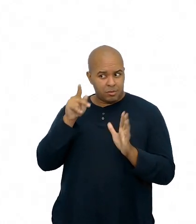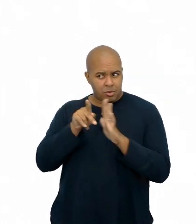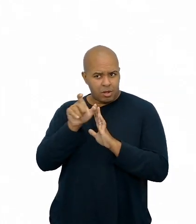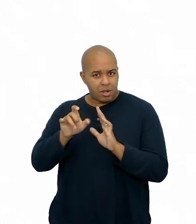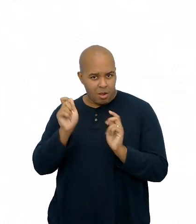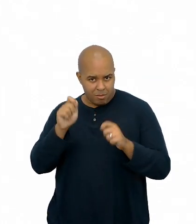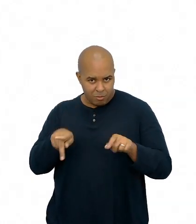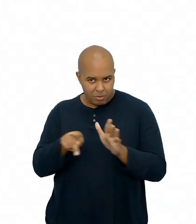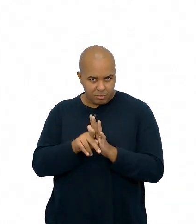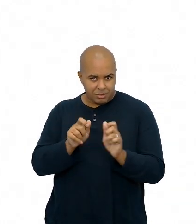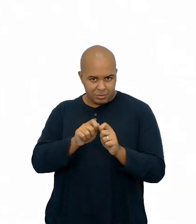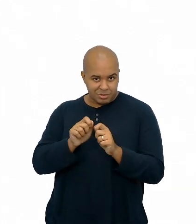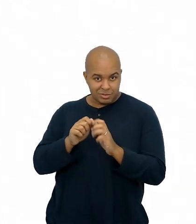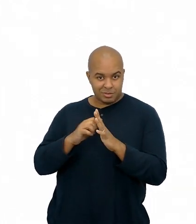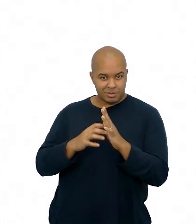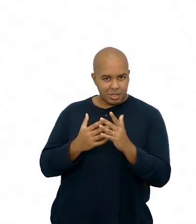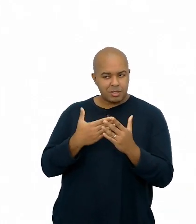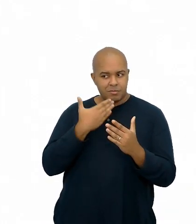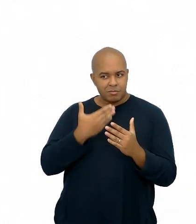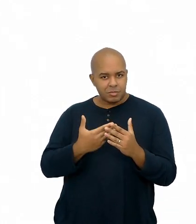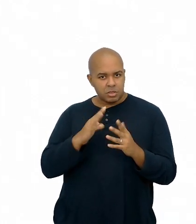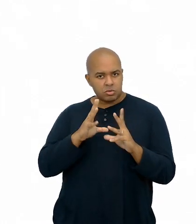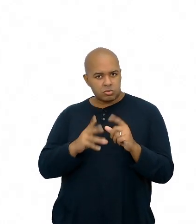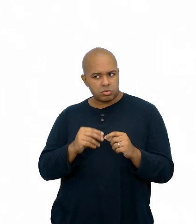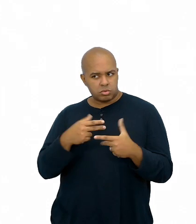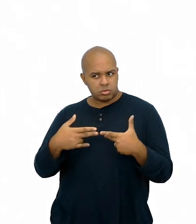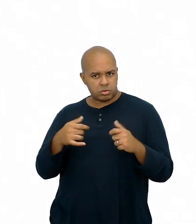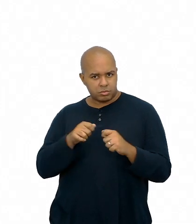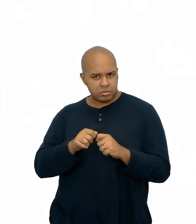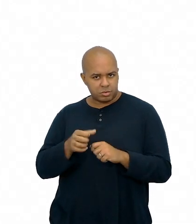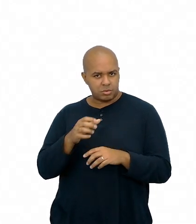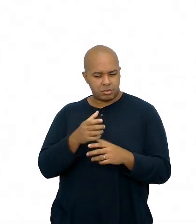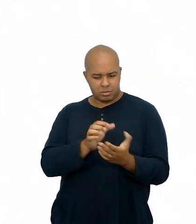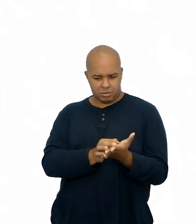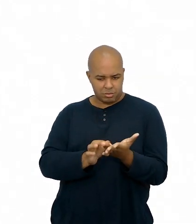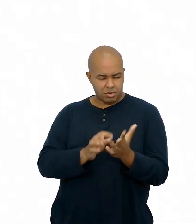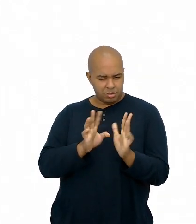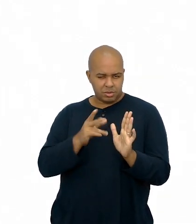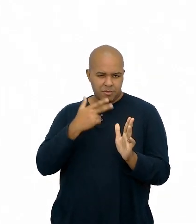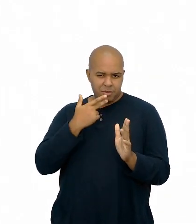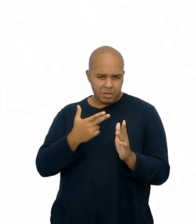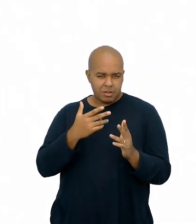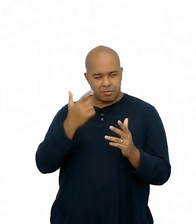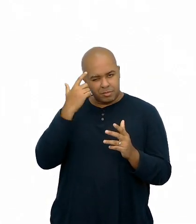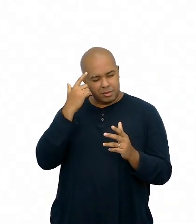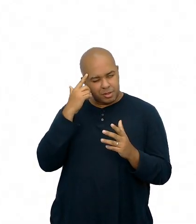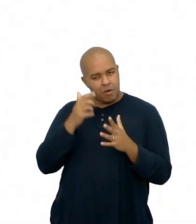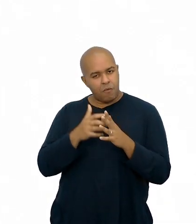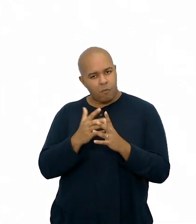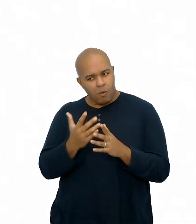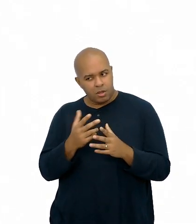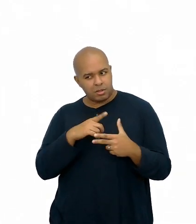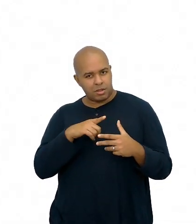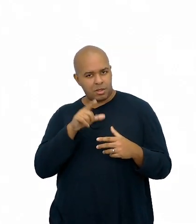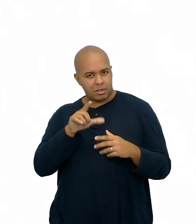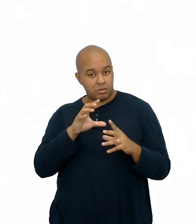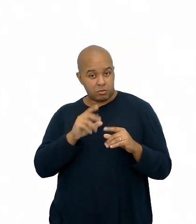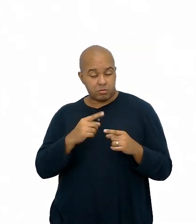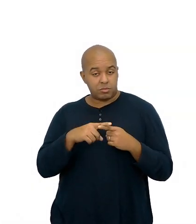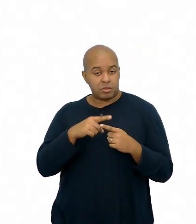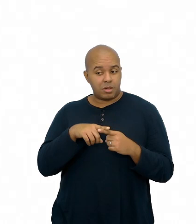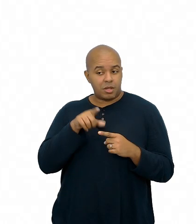eles possam estar realizando, solicite que observe essas moedas, como eu já falei, né, imagine quantas tem ao todo,